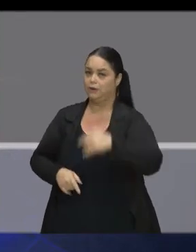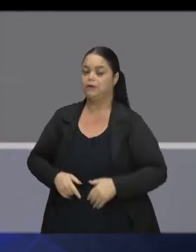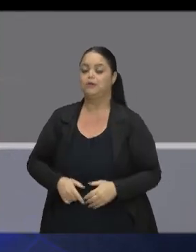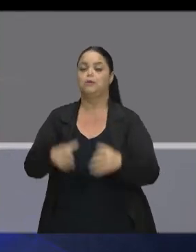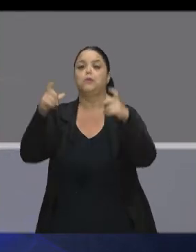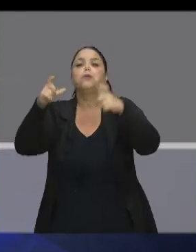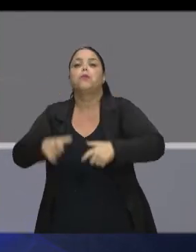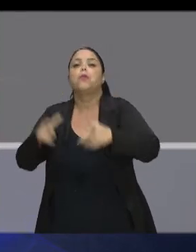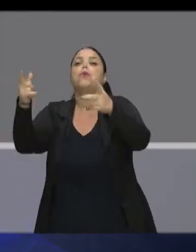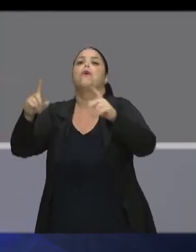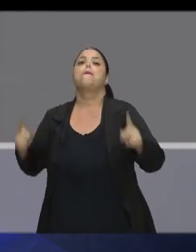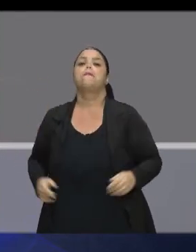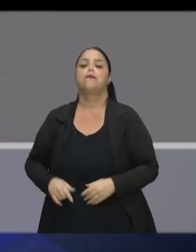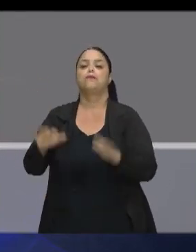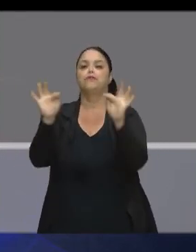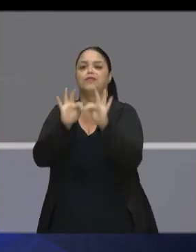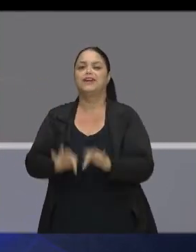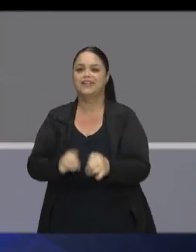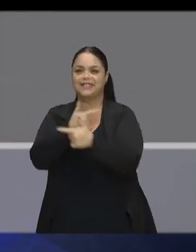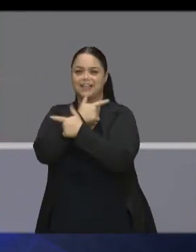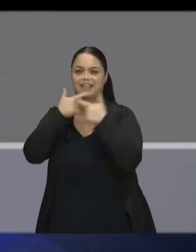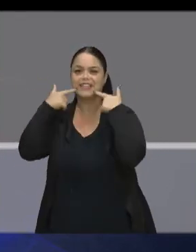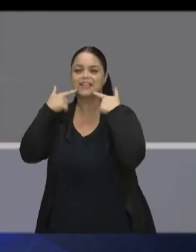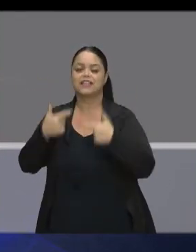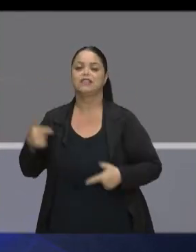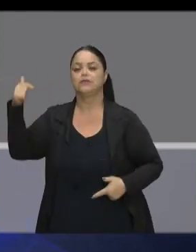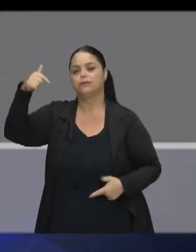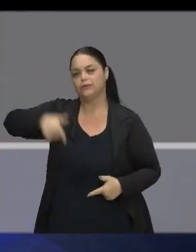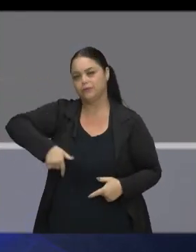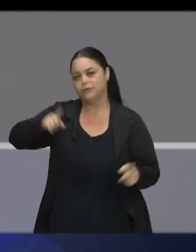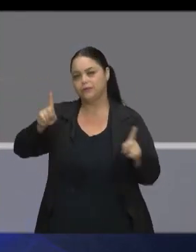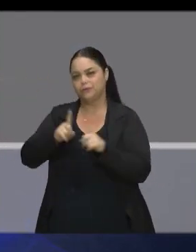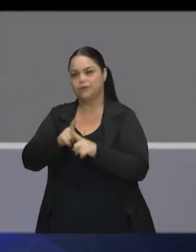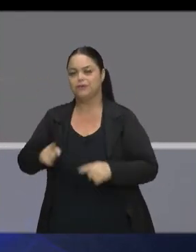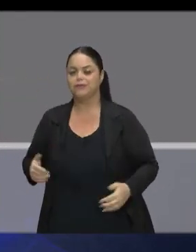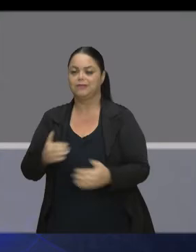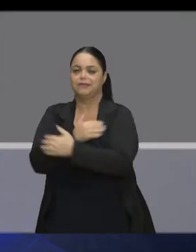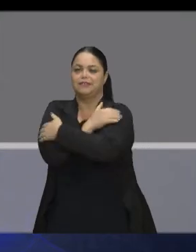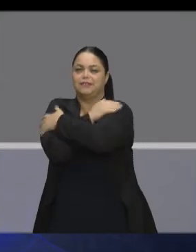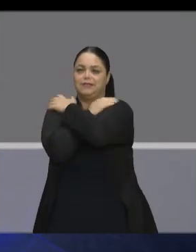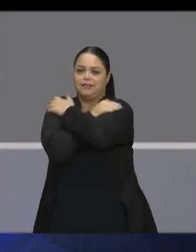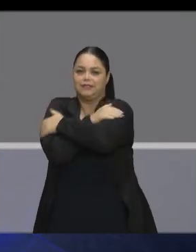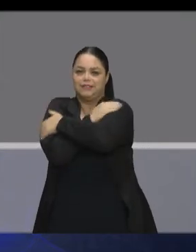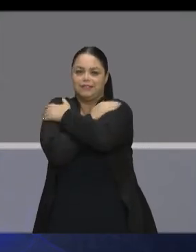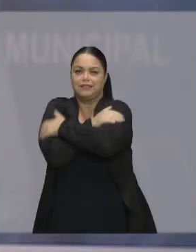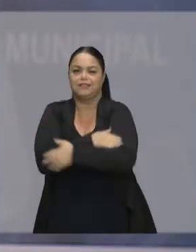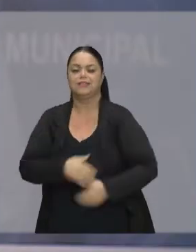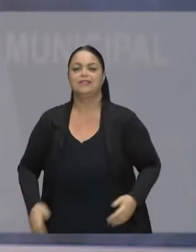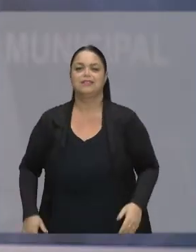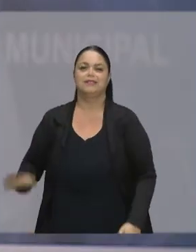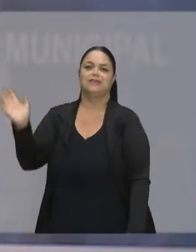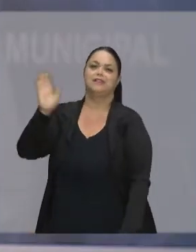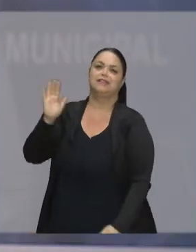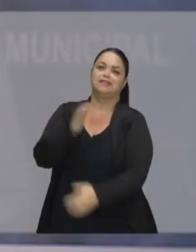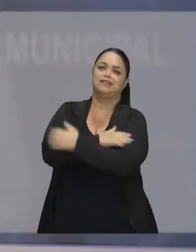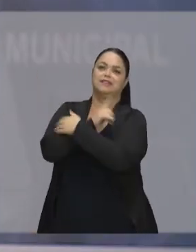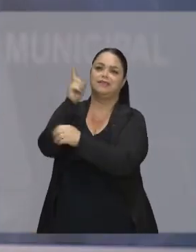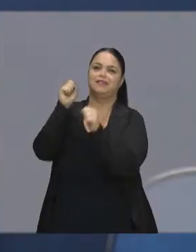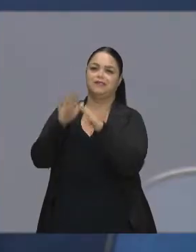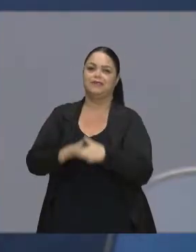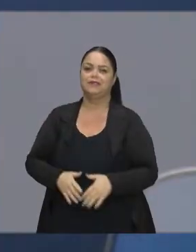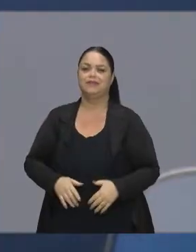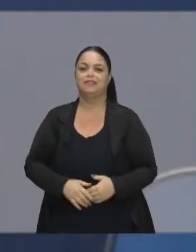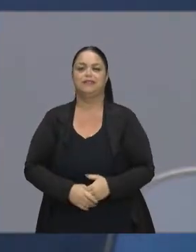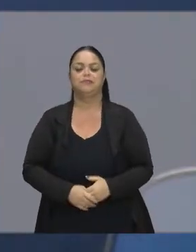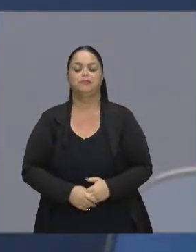ela esteja, está muito feliz e está aqui conosco dando esse abraço aqui. Abraço, meu irmão. Deus abençoe a todos